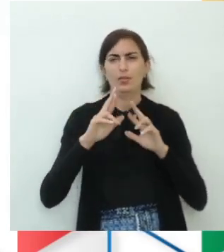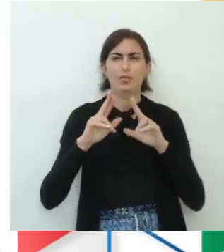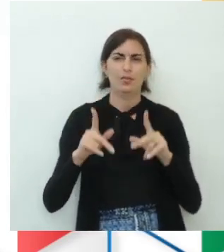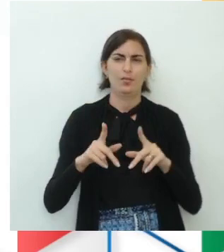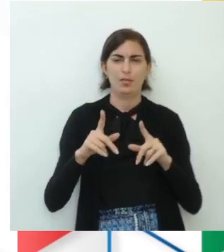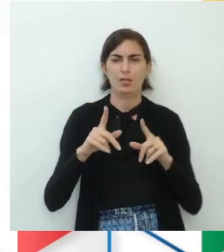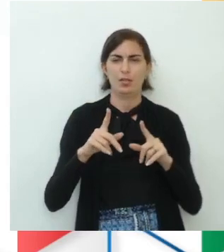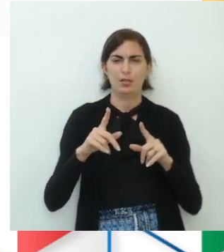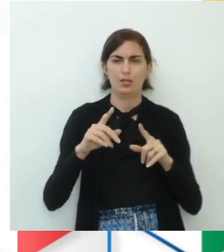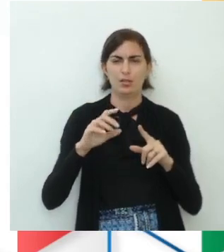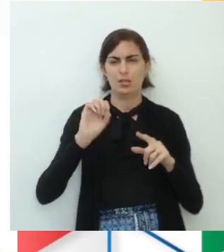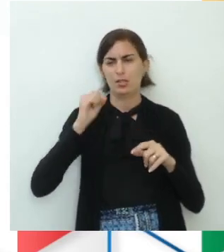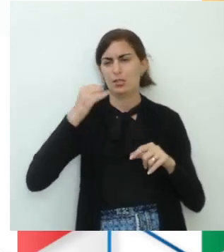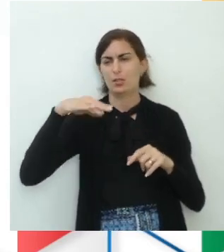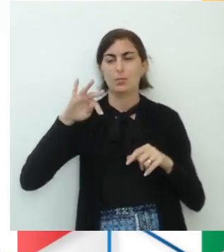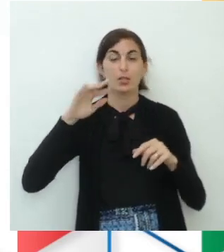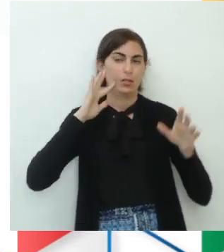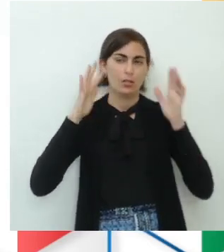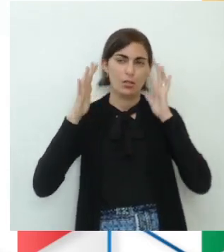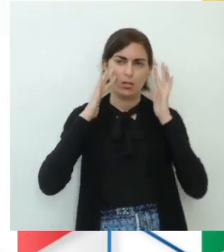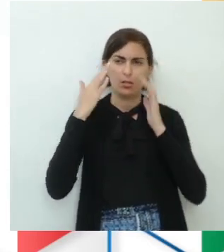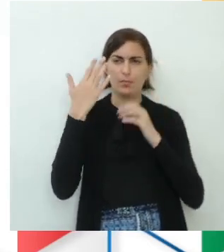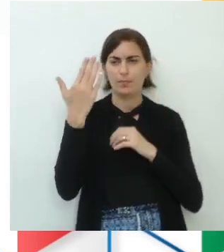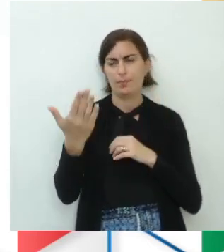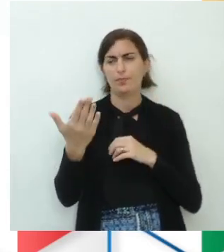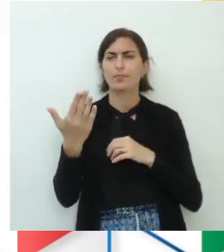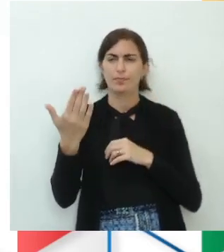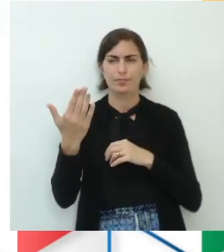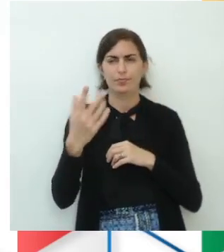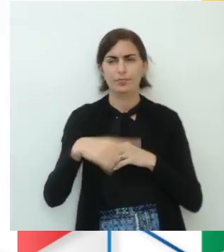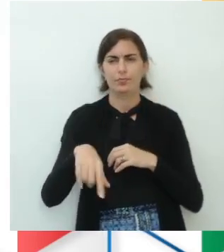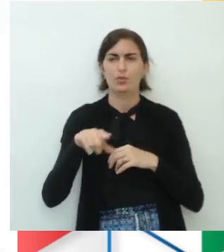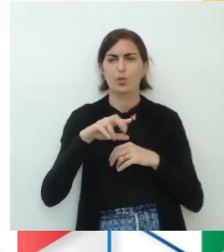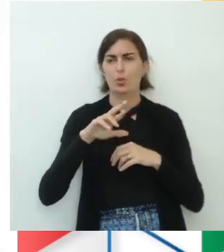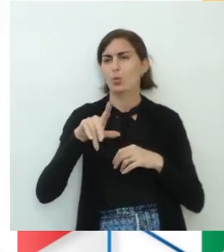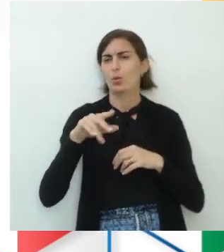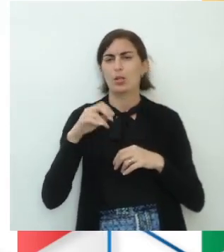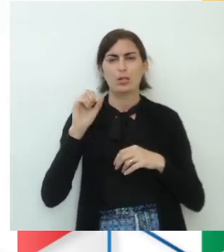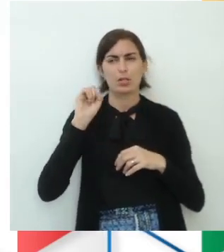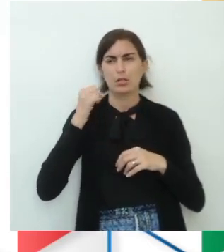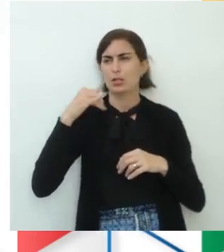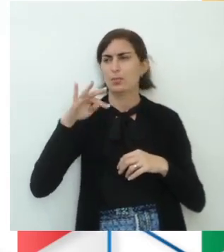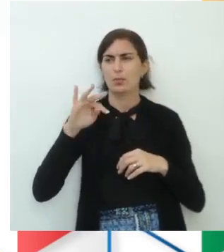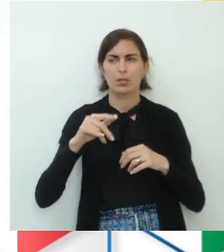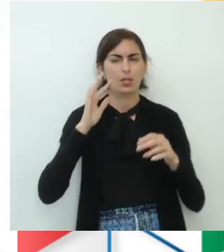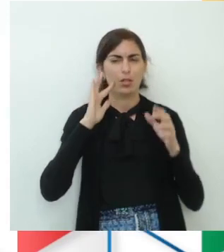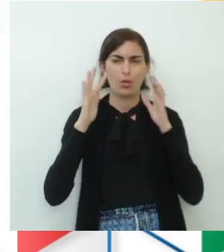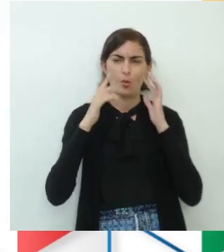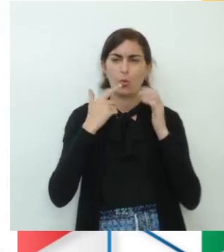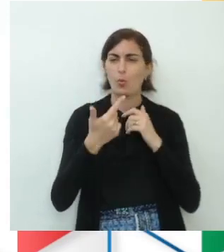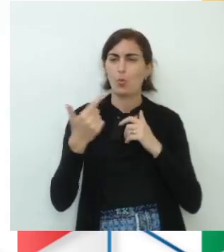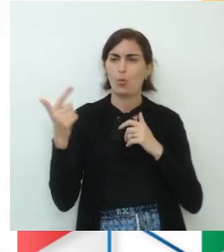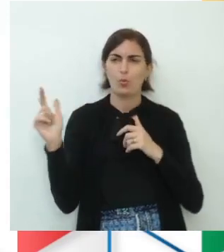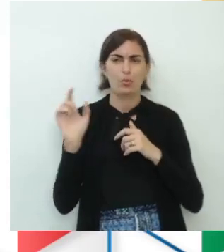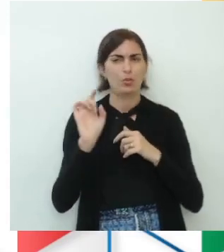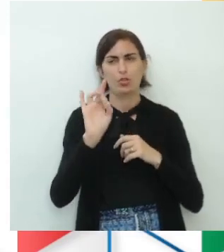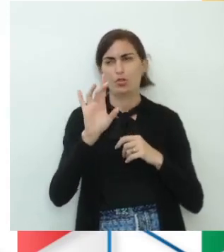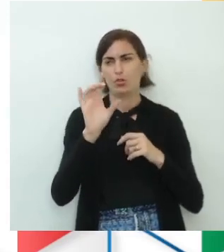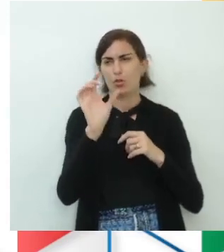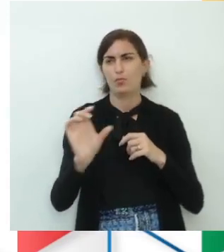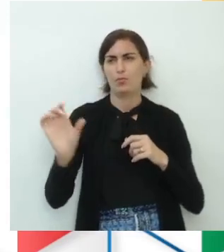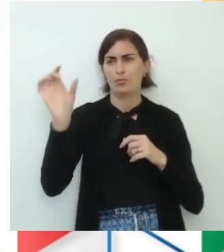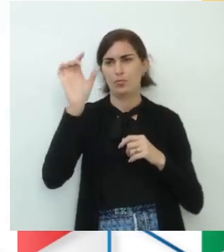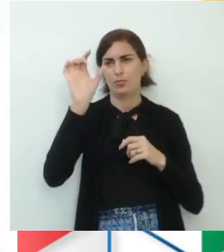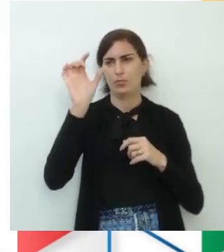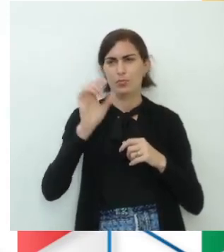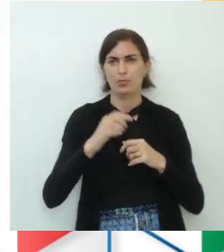da simetria de reflexão, essa é a simetria, pois não é uma simetria de reflexo da outra, só deslocado.